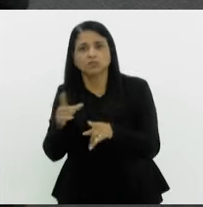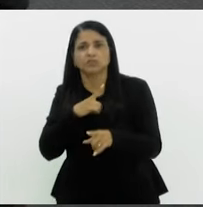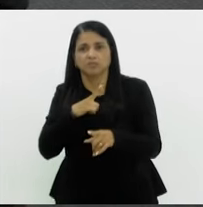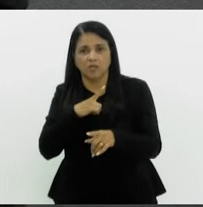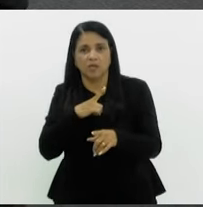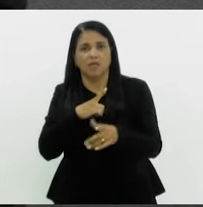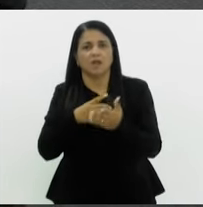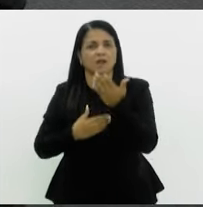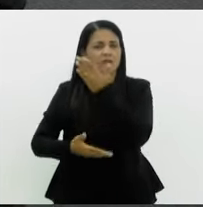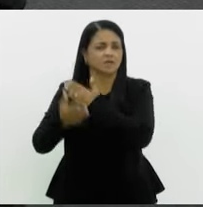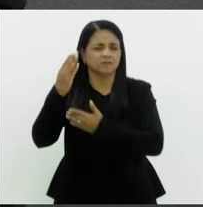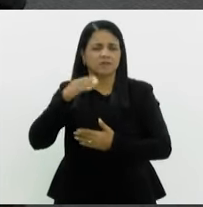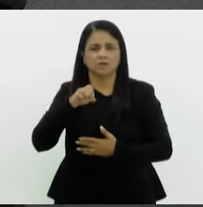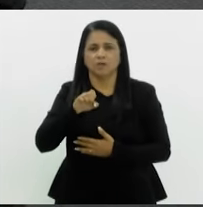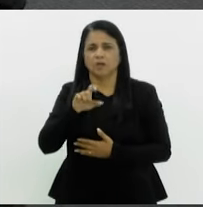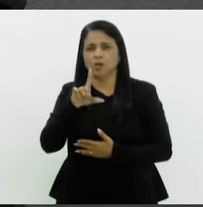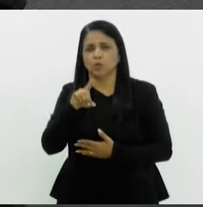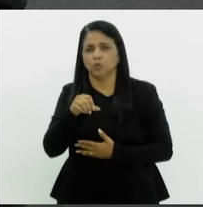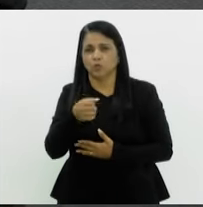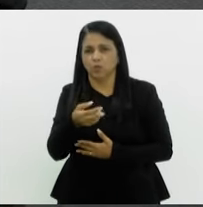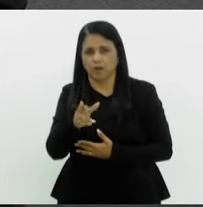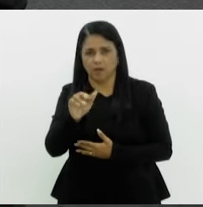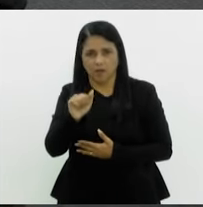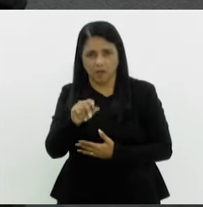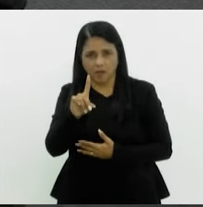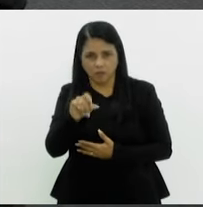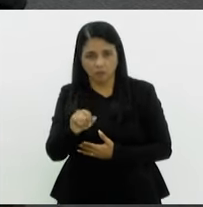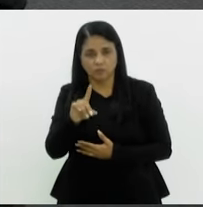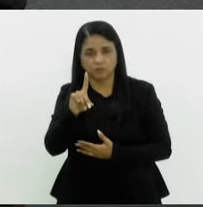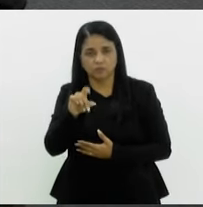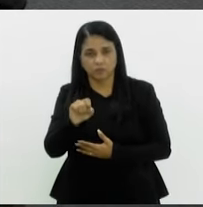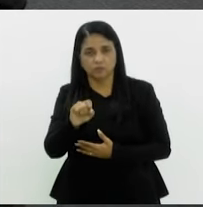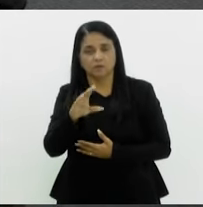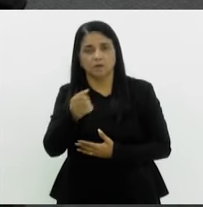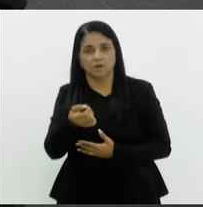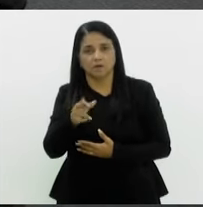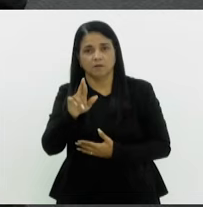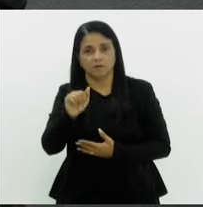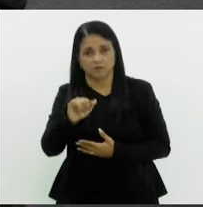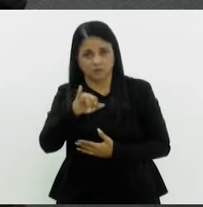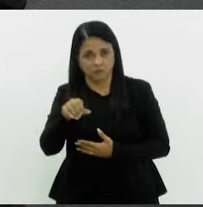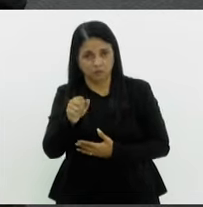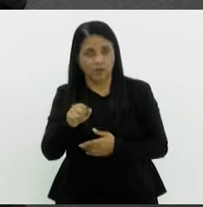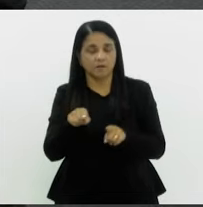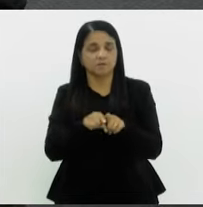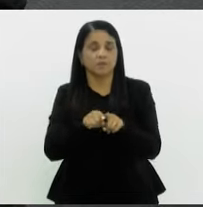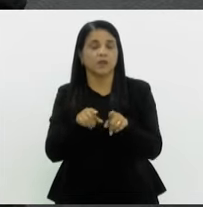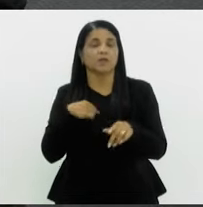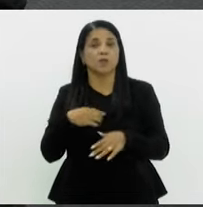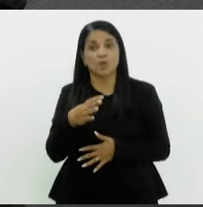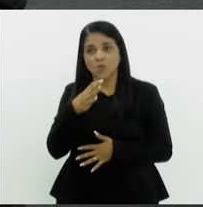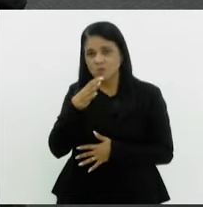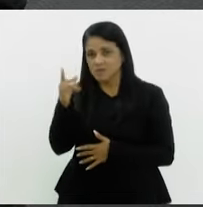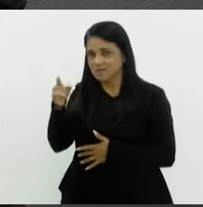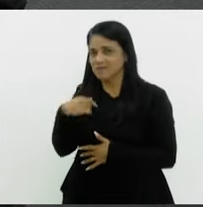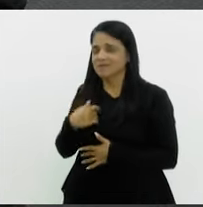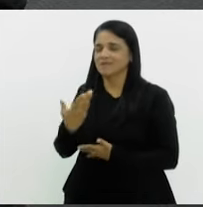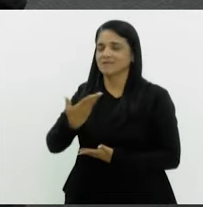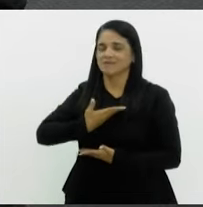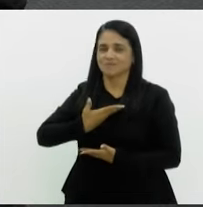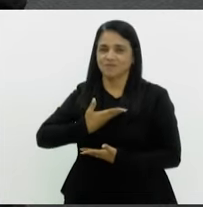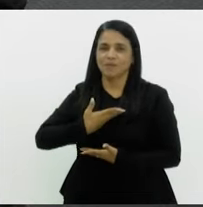Desde Eldorado dos Carajás e antes ainda, Chico Mendes, que eu tive a honra de ter sido companheiro dele